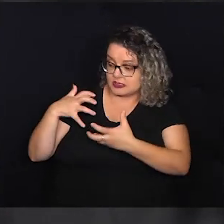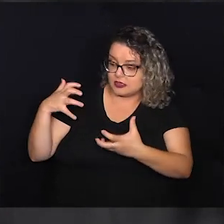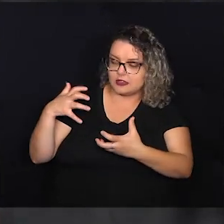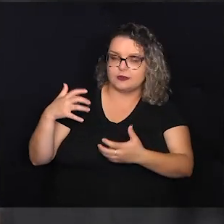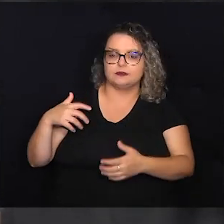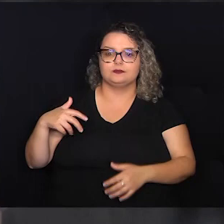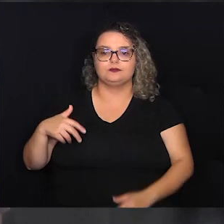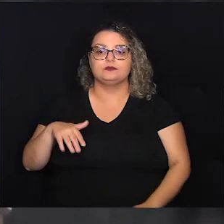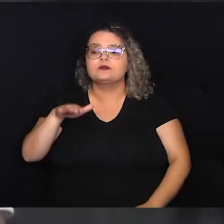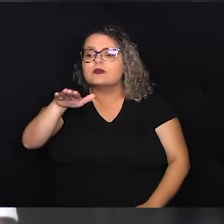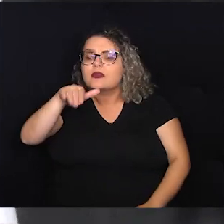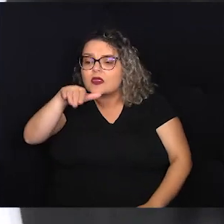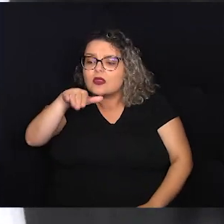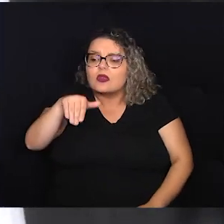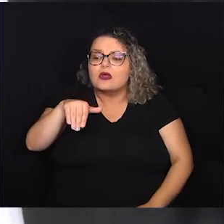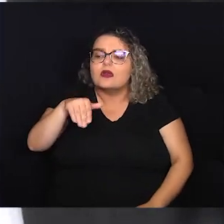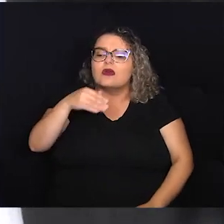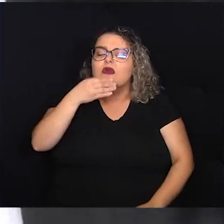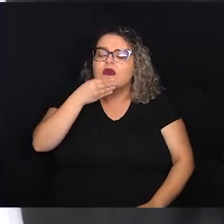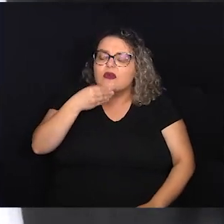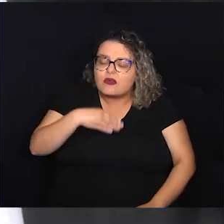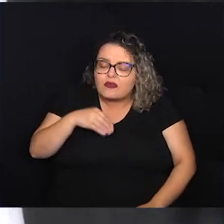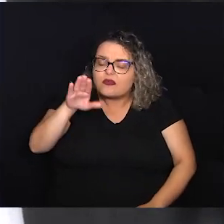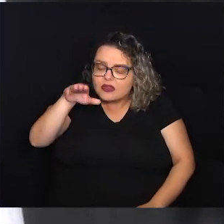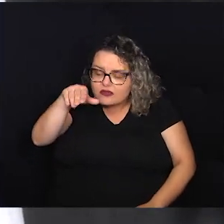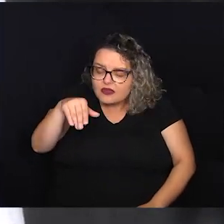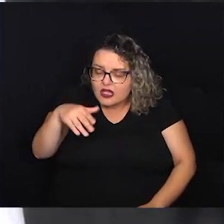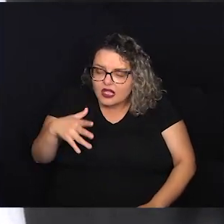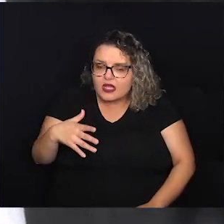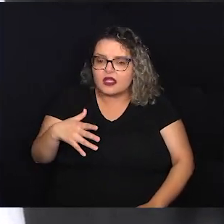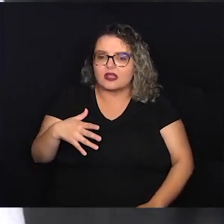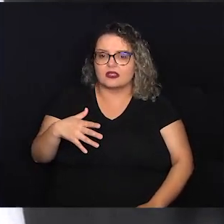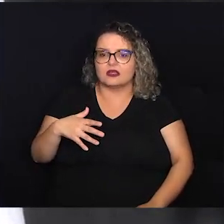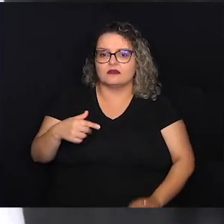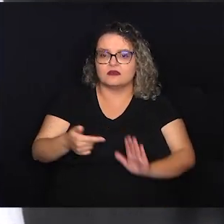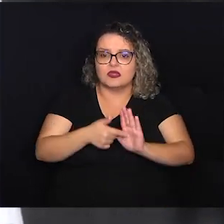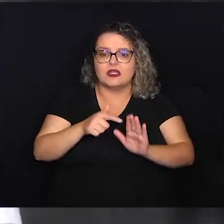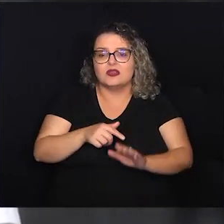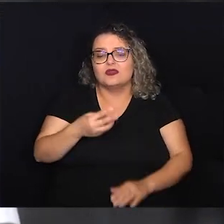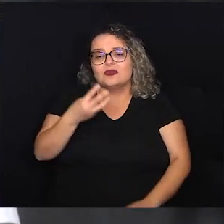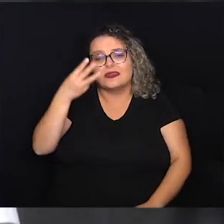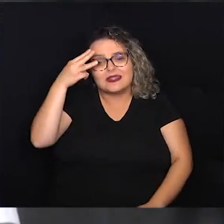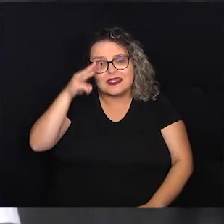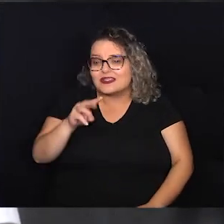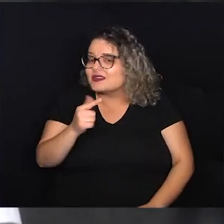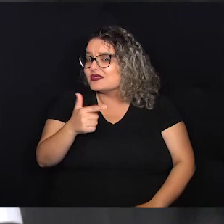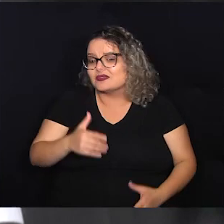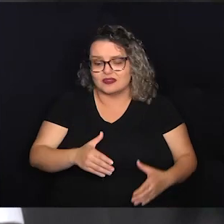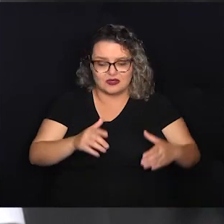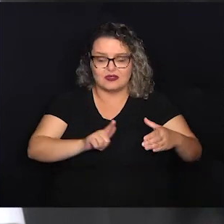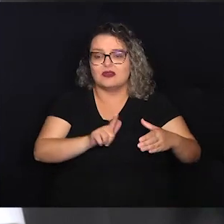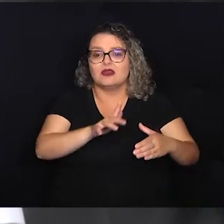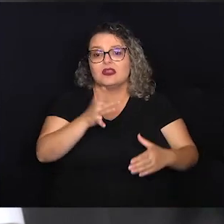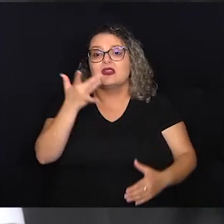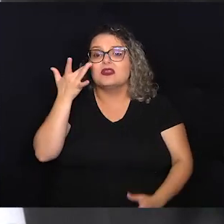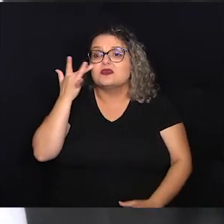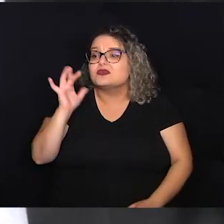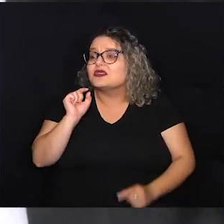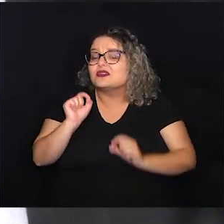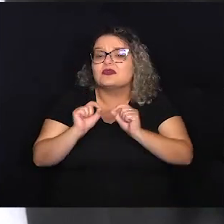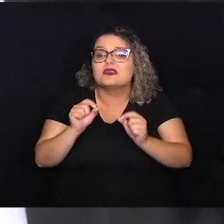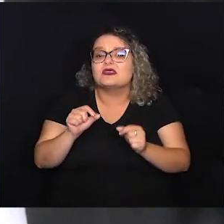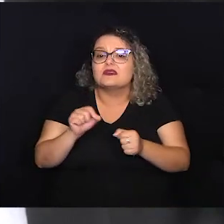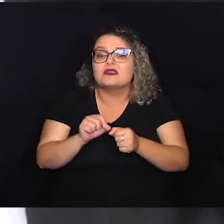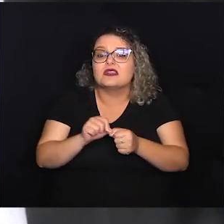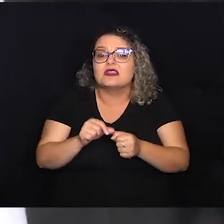senhorinha que me chamou: ô filho, vem cá. Eu estou 3 dias sem um botijão de gás. Eu não tenho o que fazer, estou